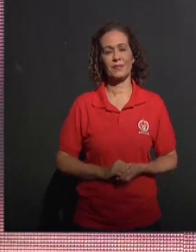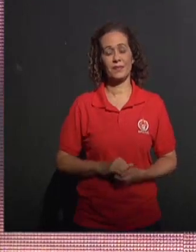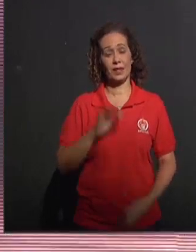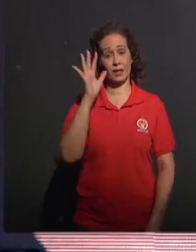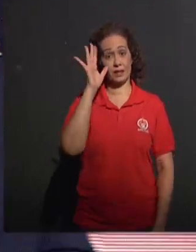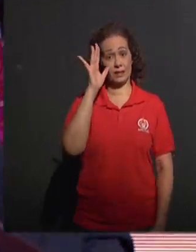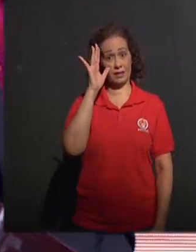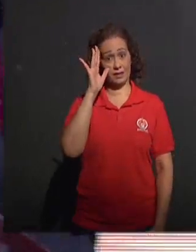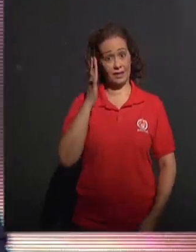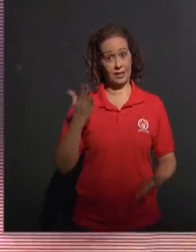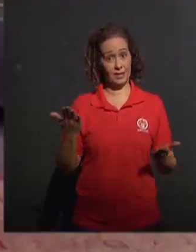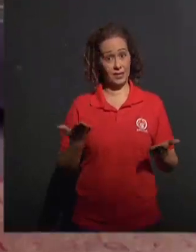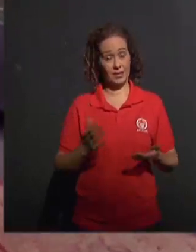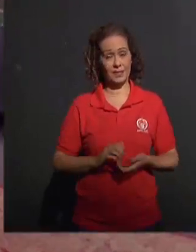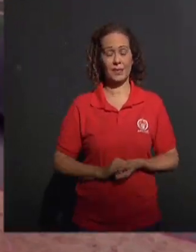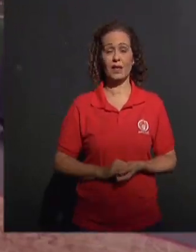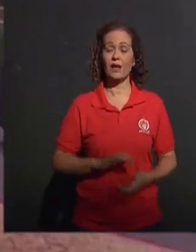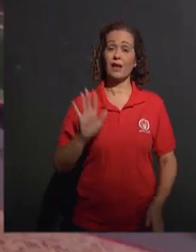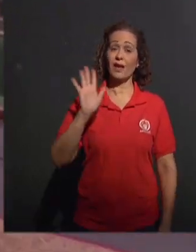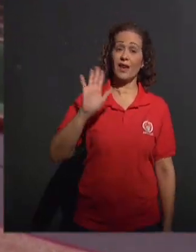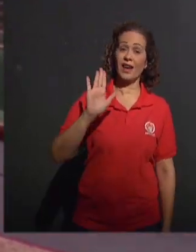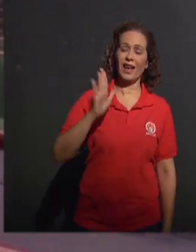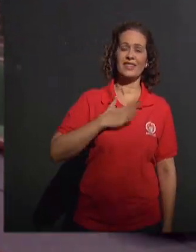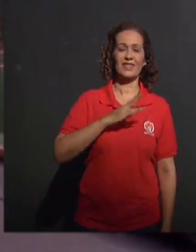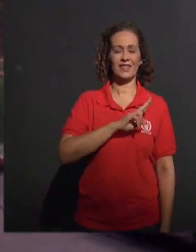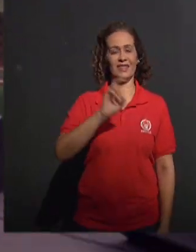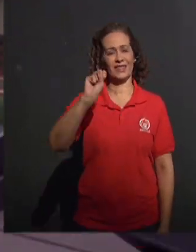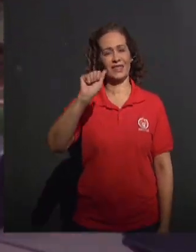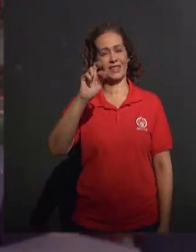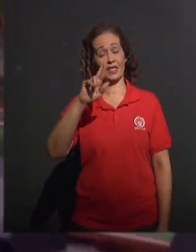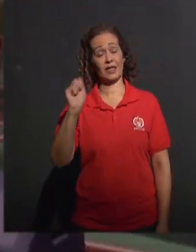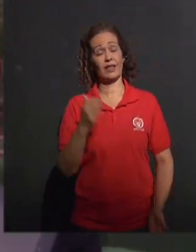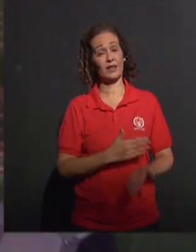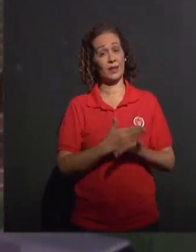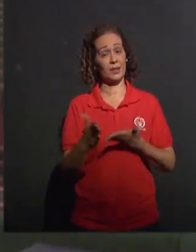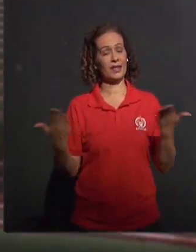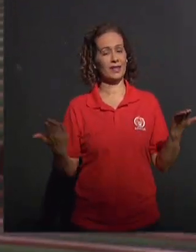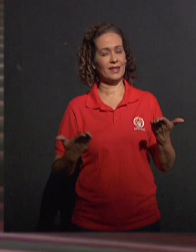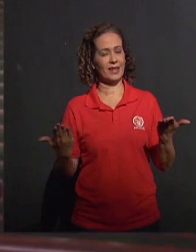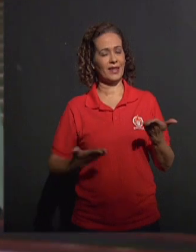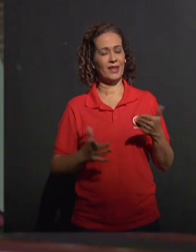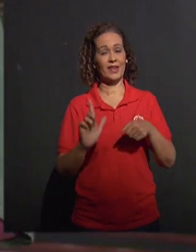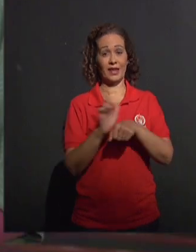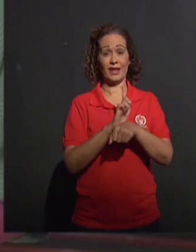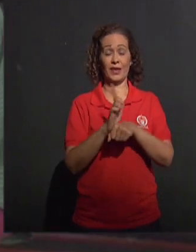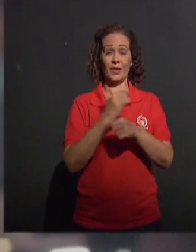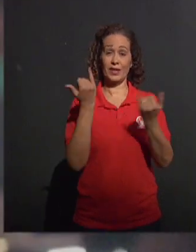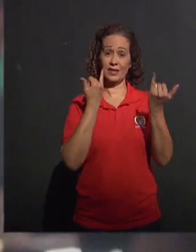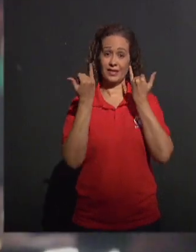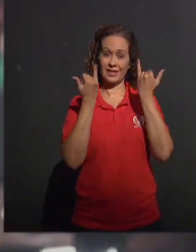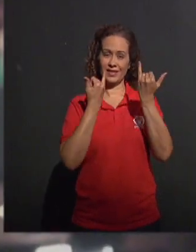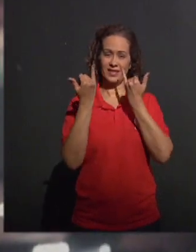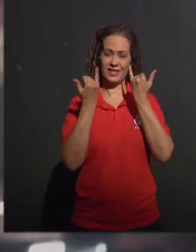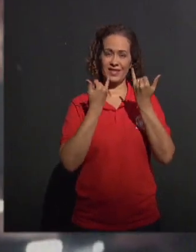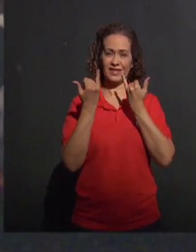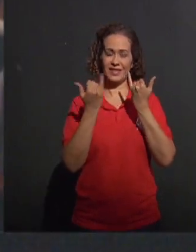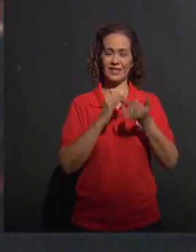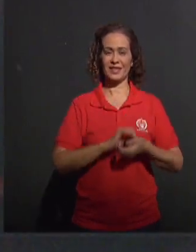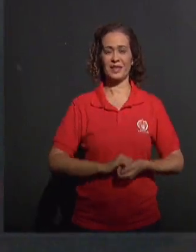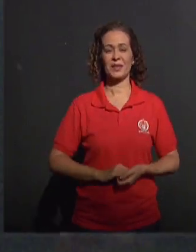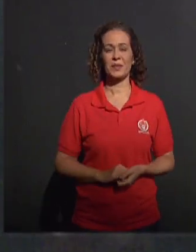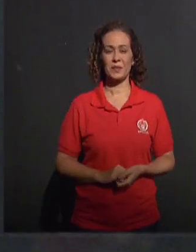Assista agora. Olá, eu sou a Sara Dias e começa agora mais um Lagoinha News.